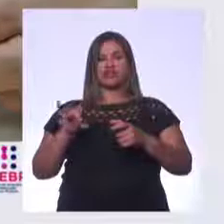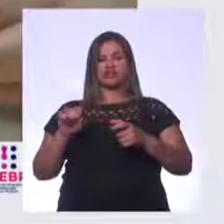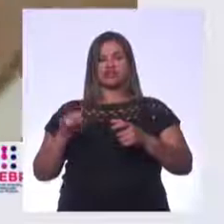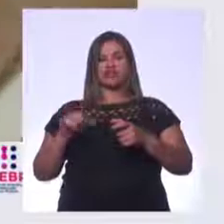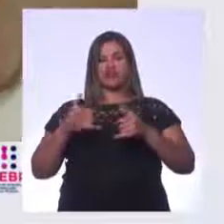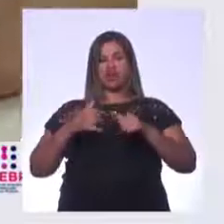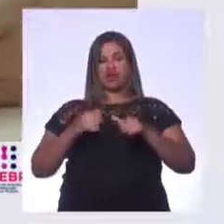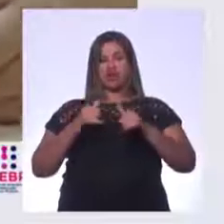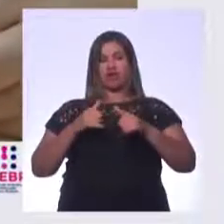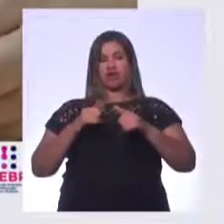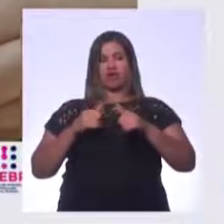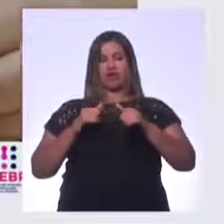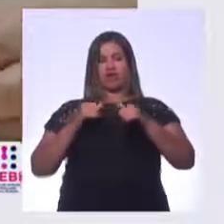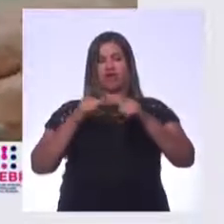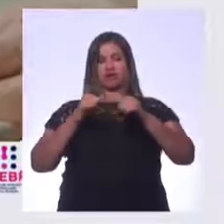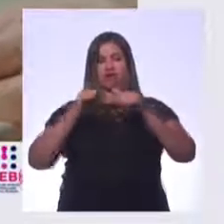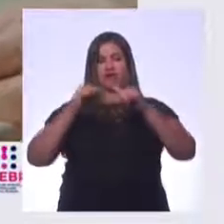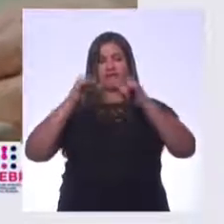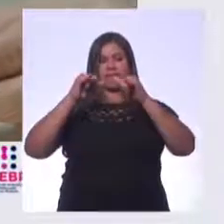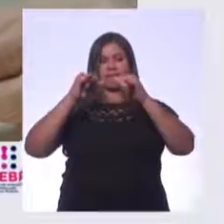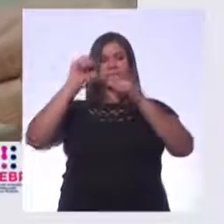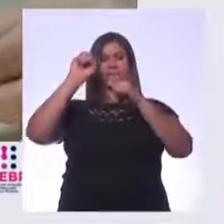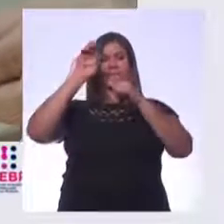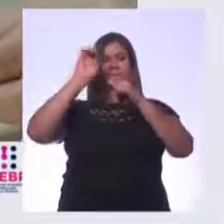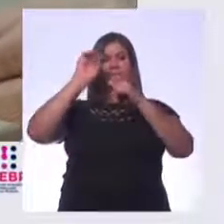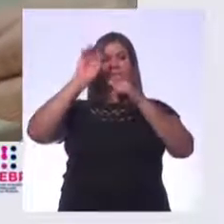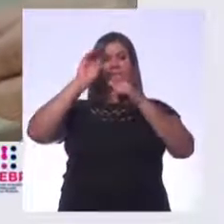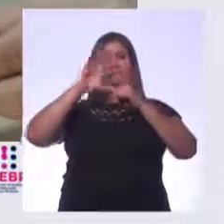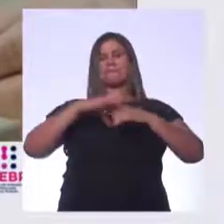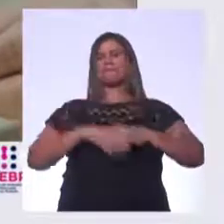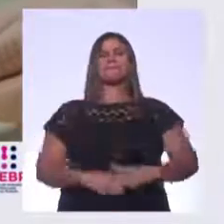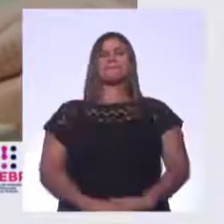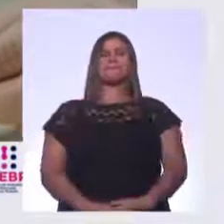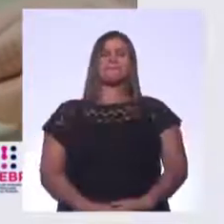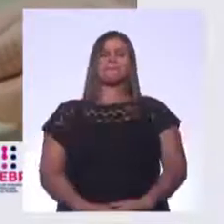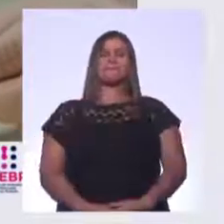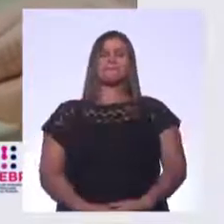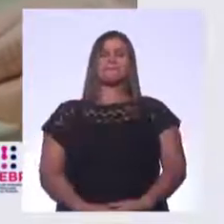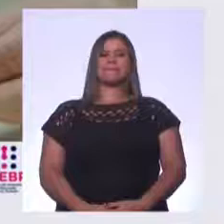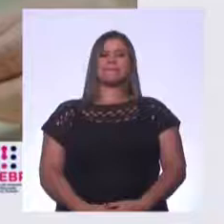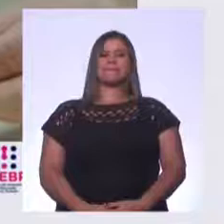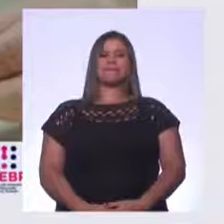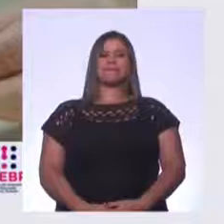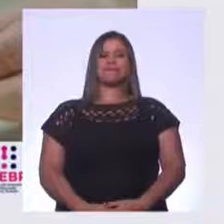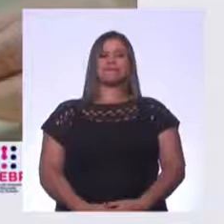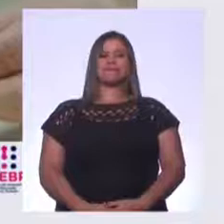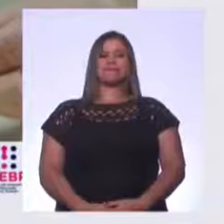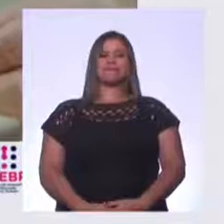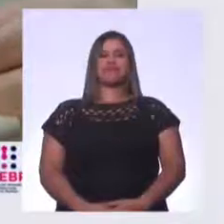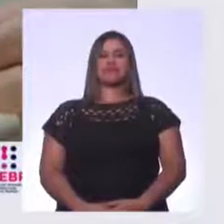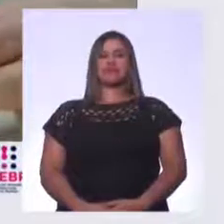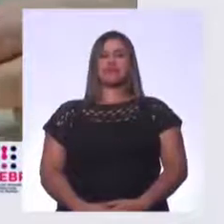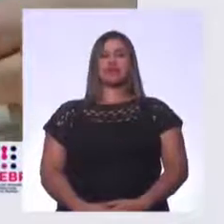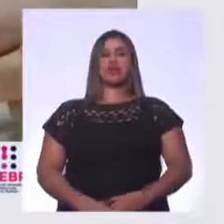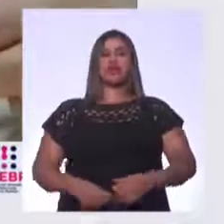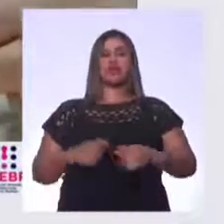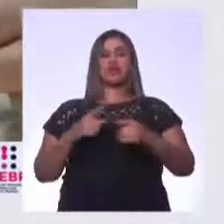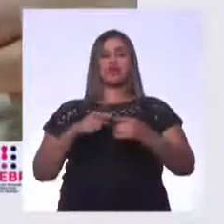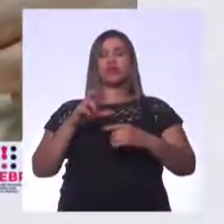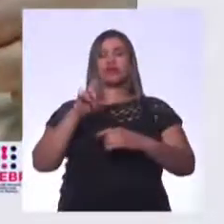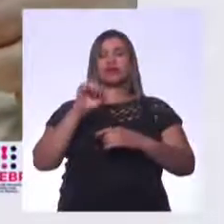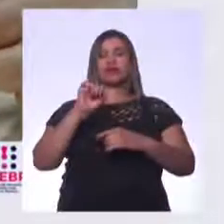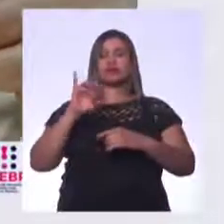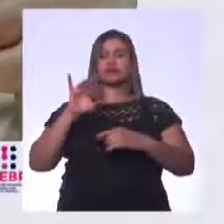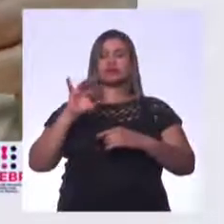conduzindo então a eletricidade para o nosso LED. E o resistor protegendo